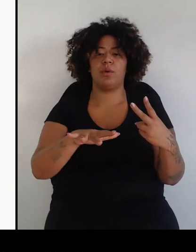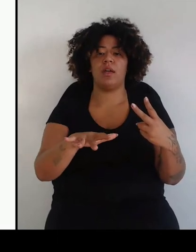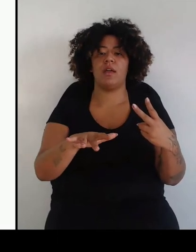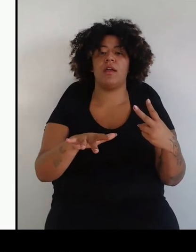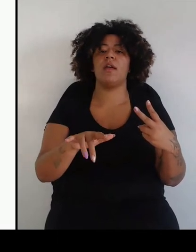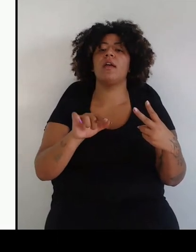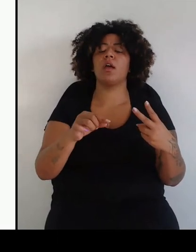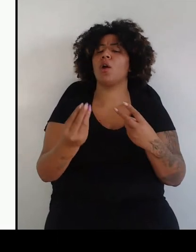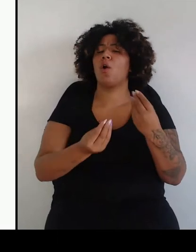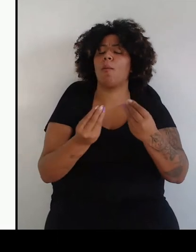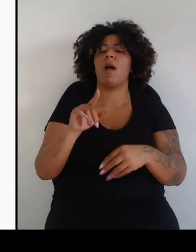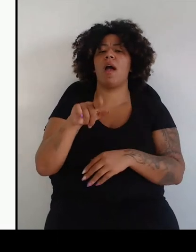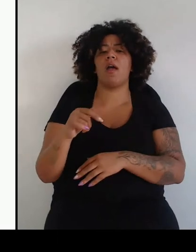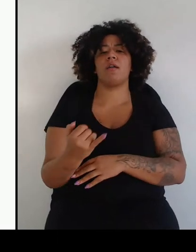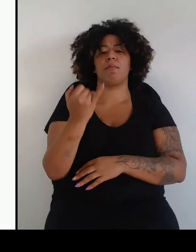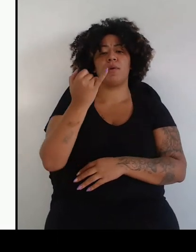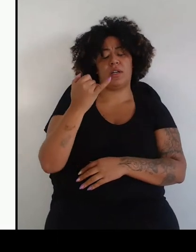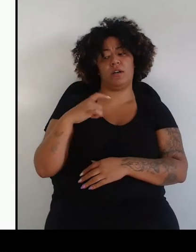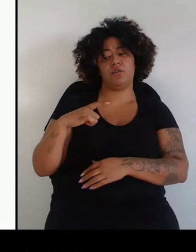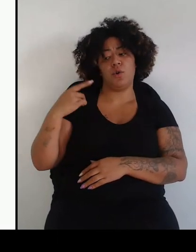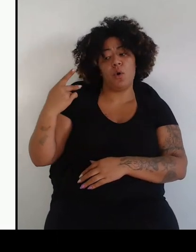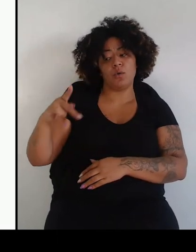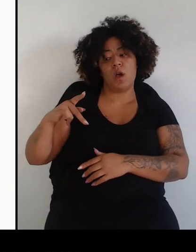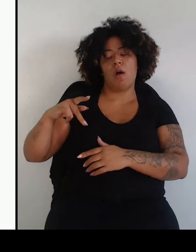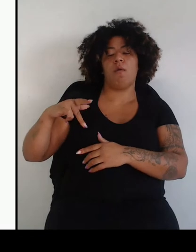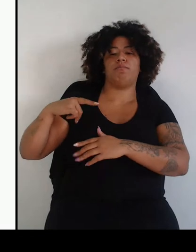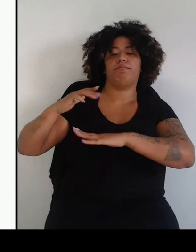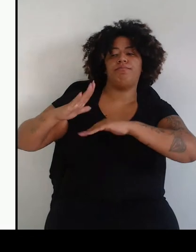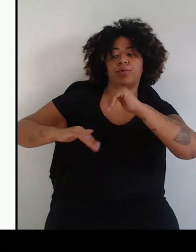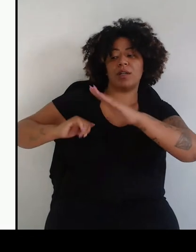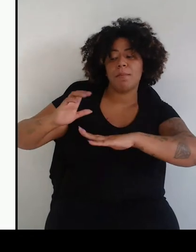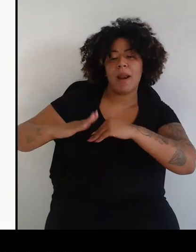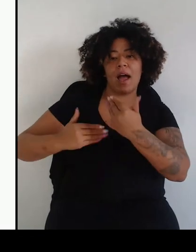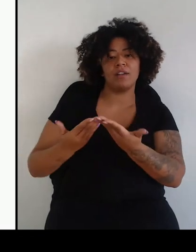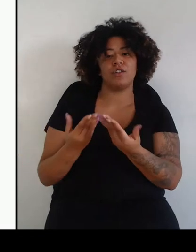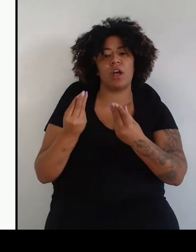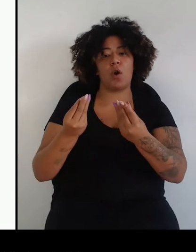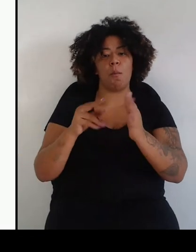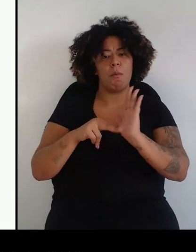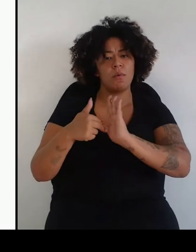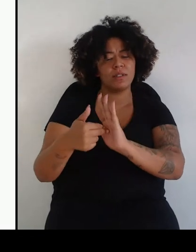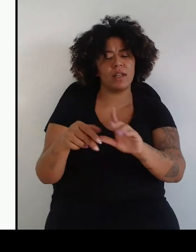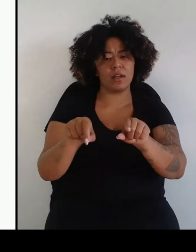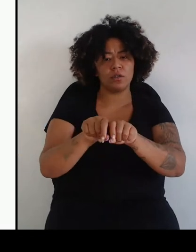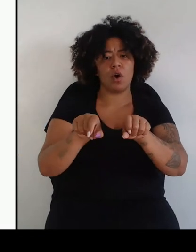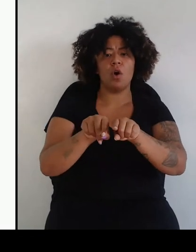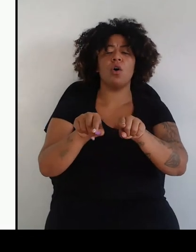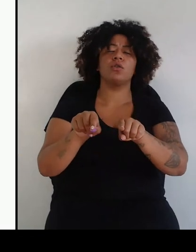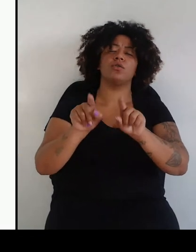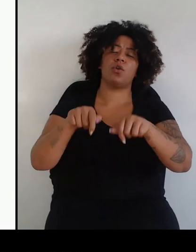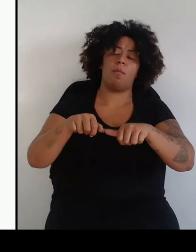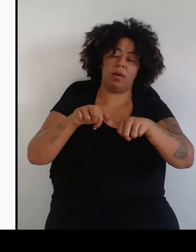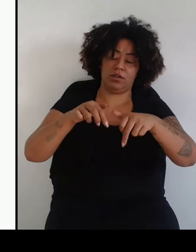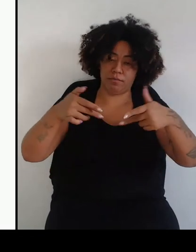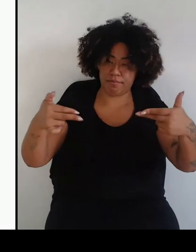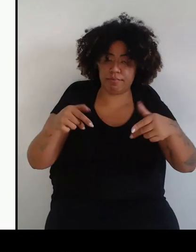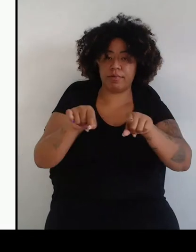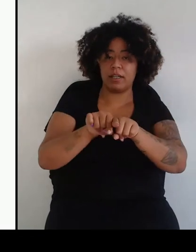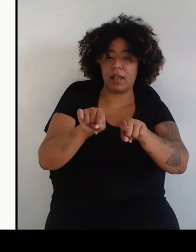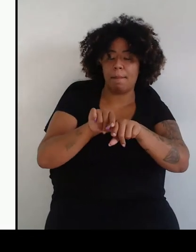de bacon na discussão atual sobre gênero e sexualidade o próximo slide por favor